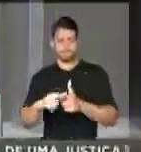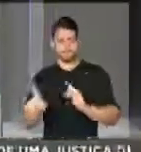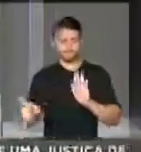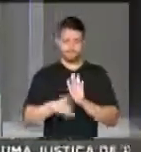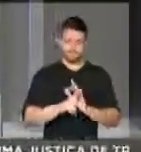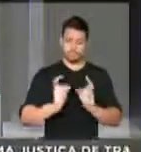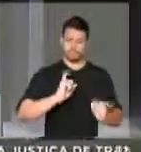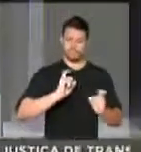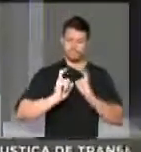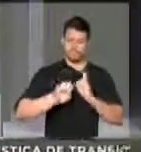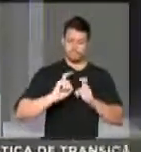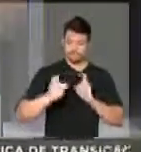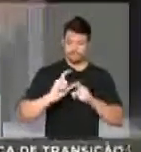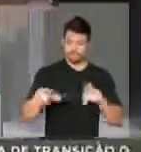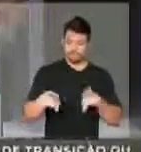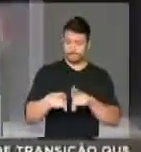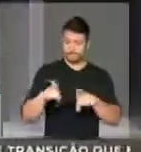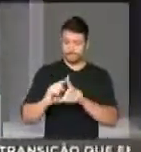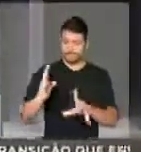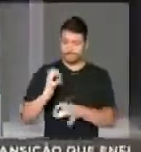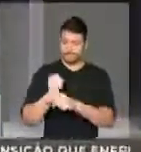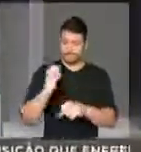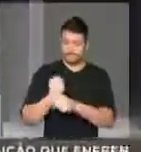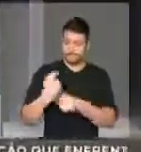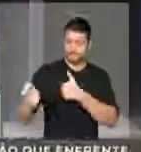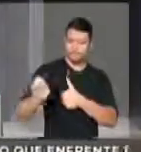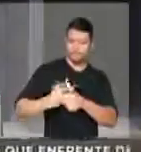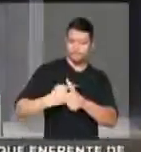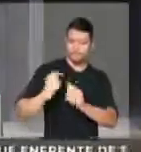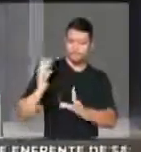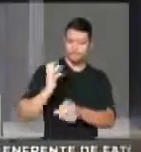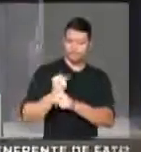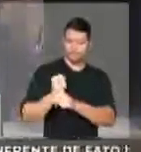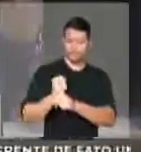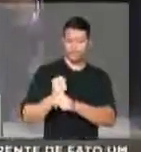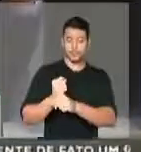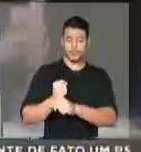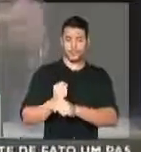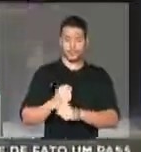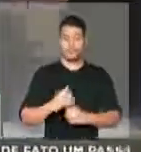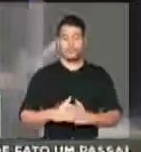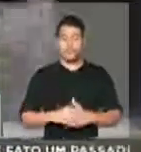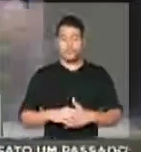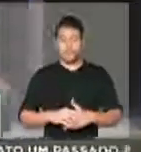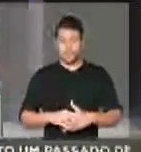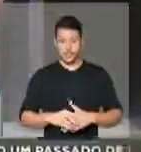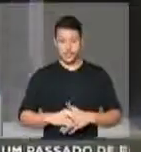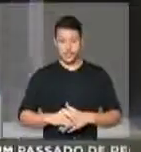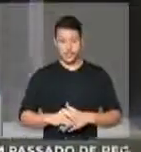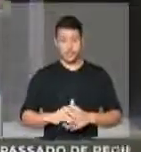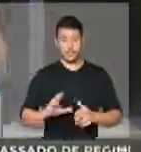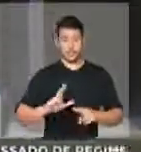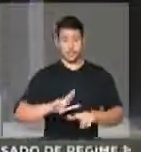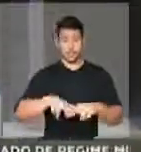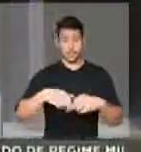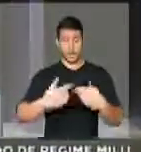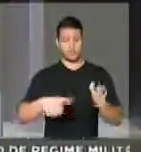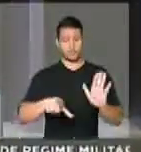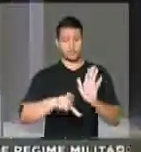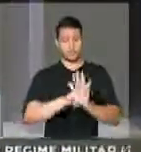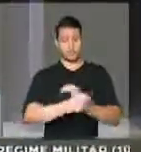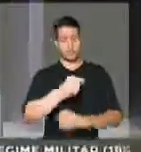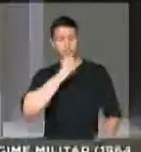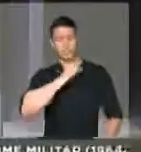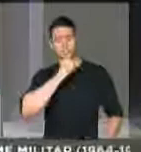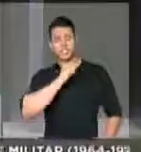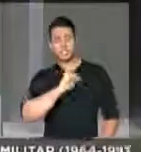administração e de finanças das universidades, culpada, isso, fruto de uma legislação